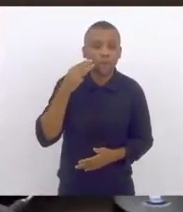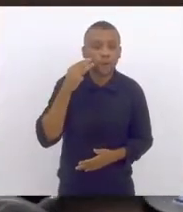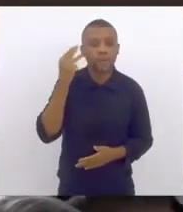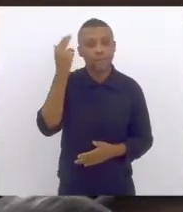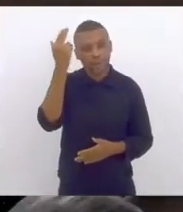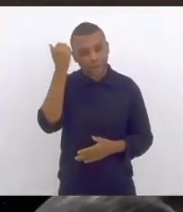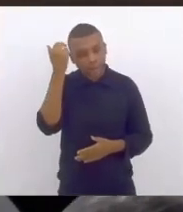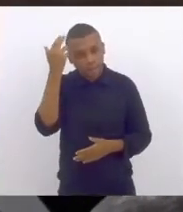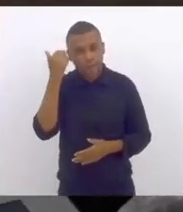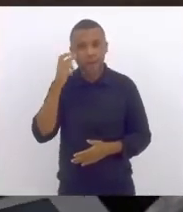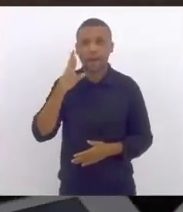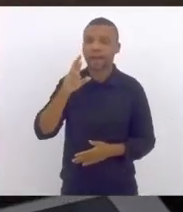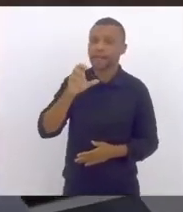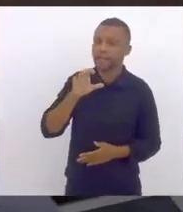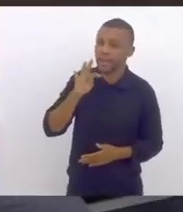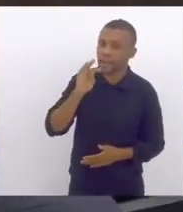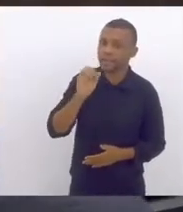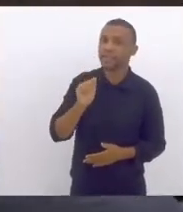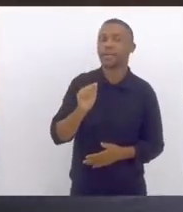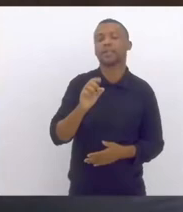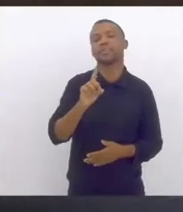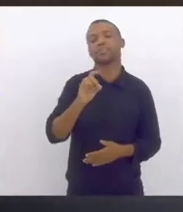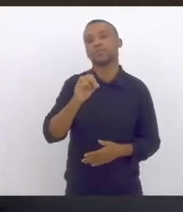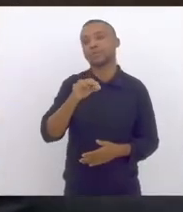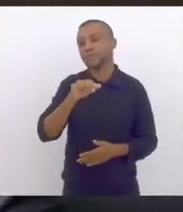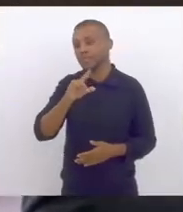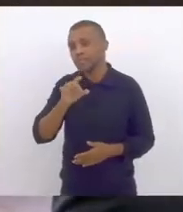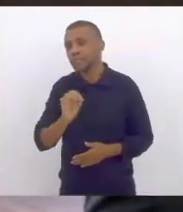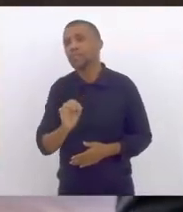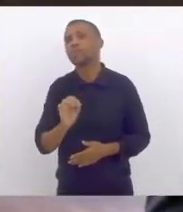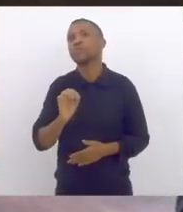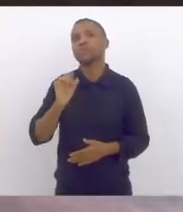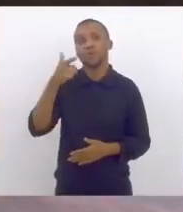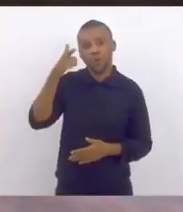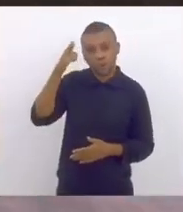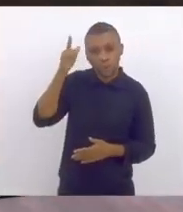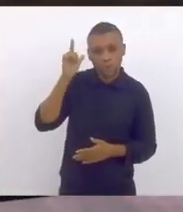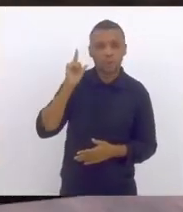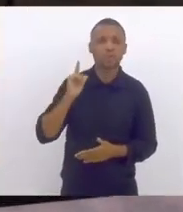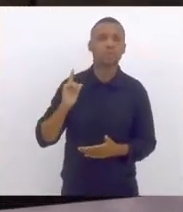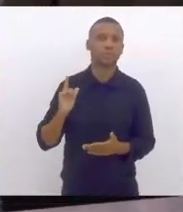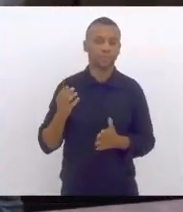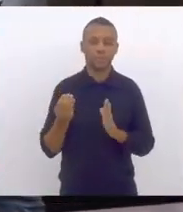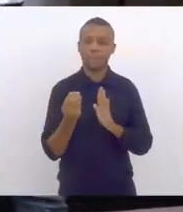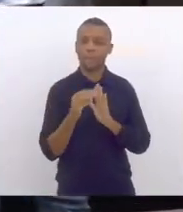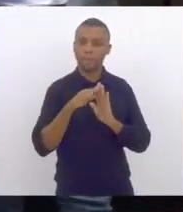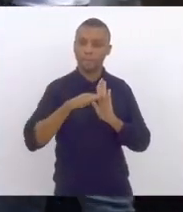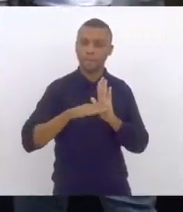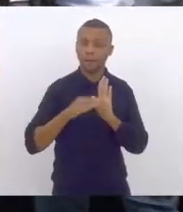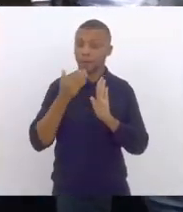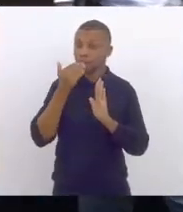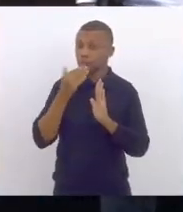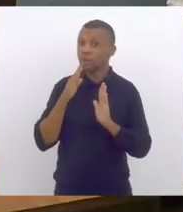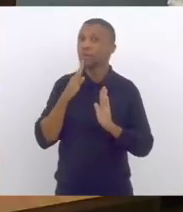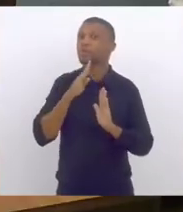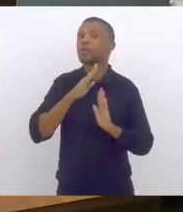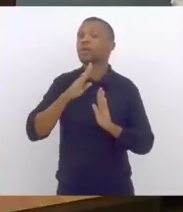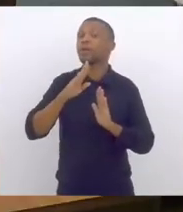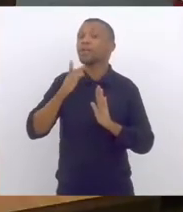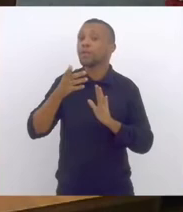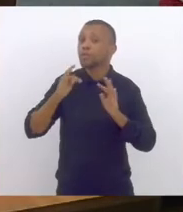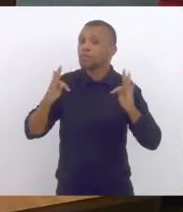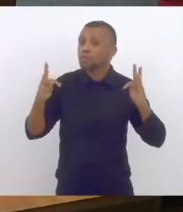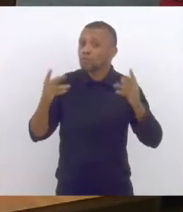Eliomar, Renata, Dionísio Lins, Luiz Paulo. Primeiro, é o Luiz, tá? Sim, mas eu queria pedir logo em nome da bancada do